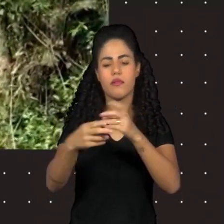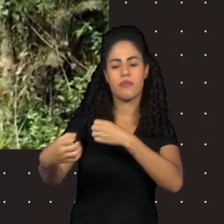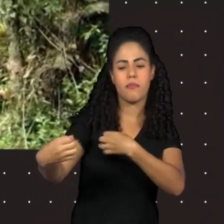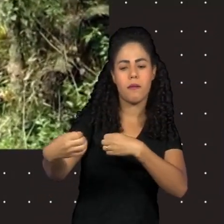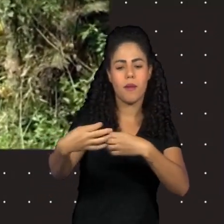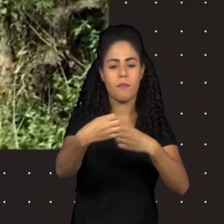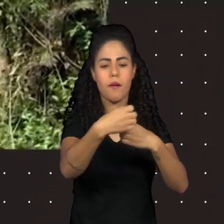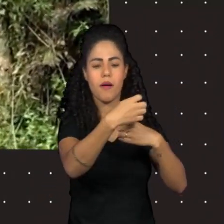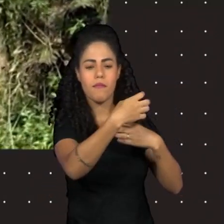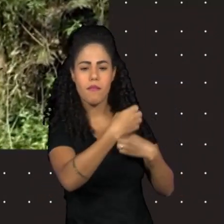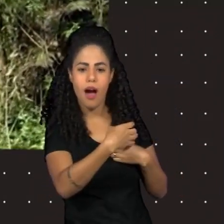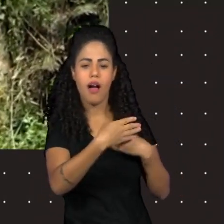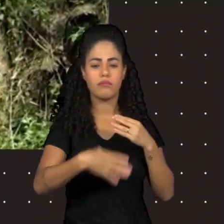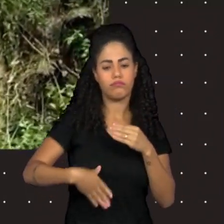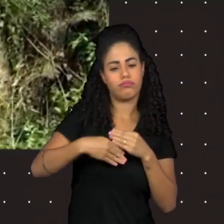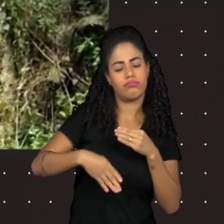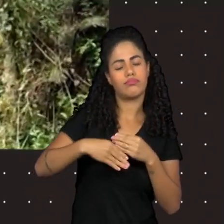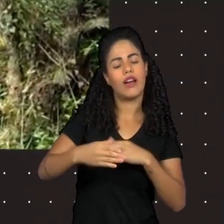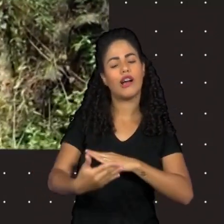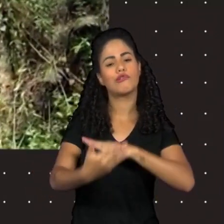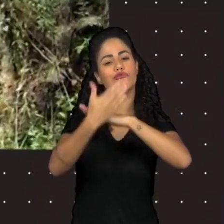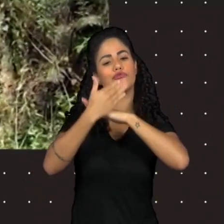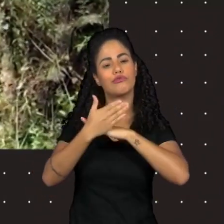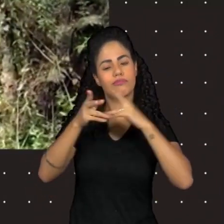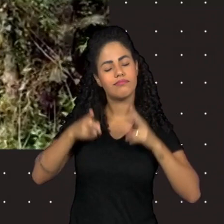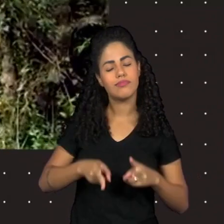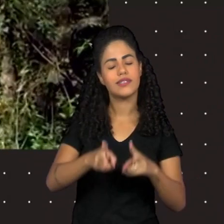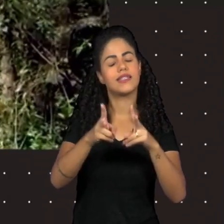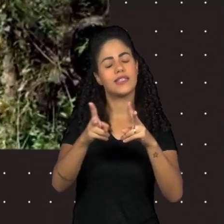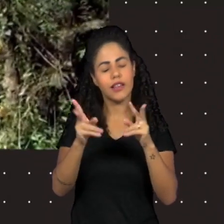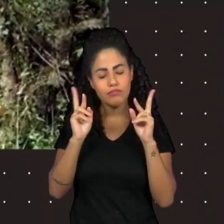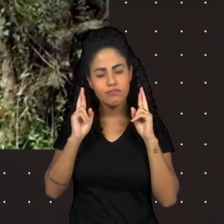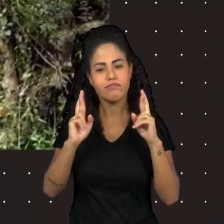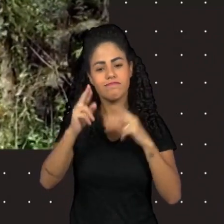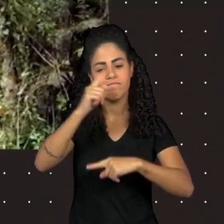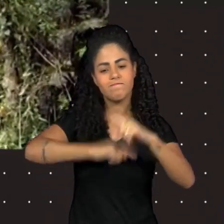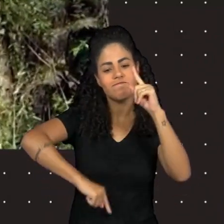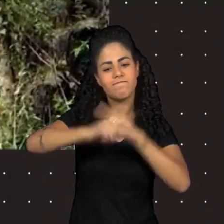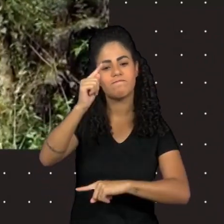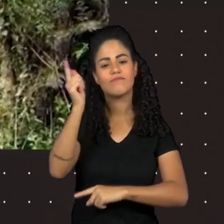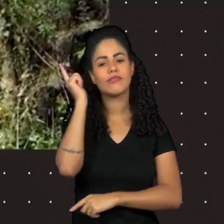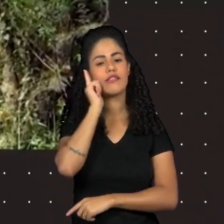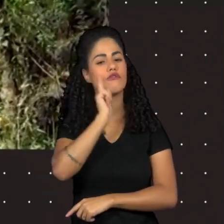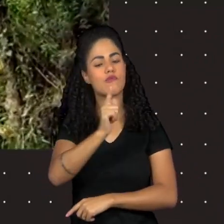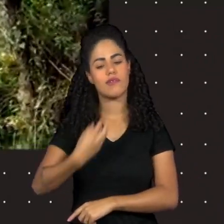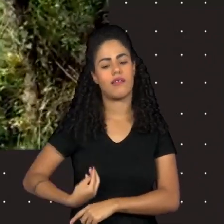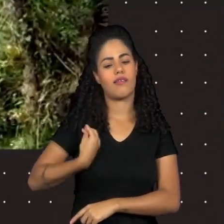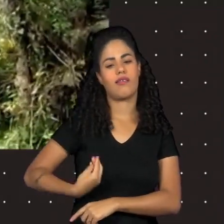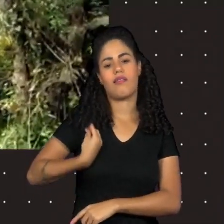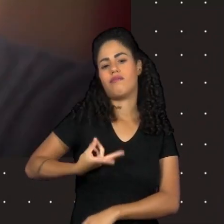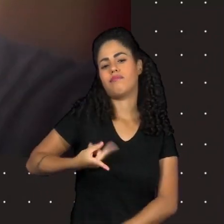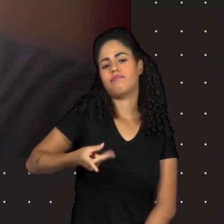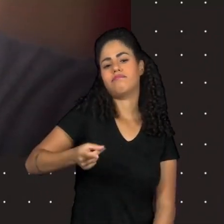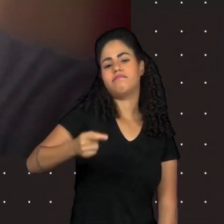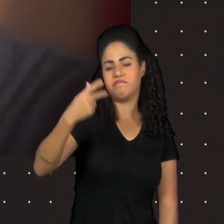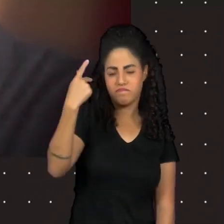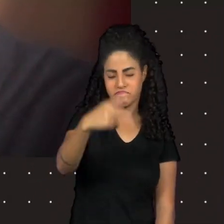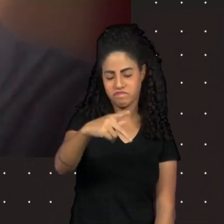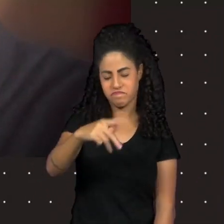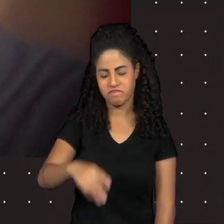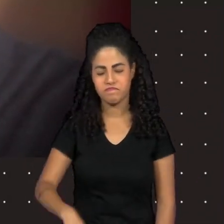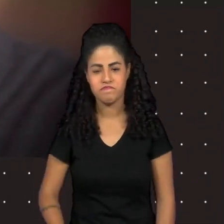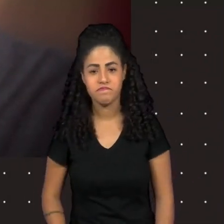ensinar, e espero que ela tenha sucesso em tudo que ela faça em toda a sua vida.